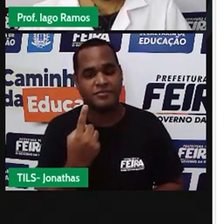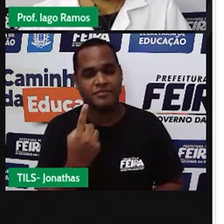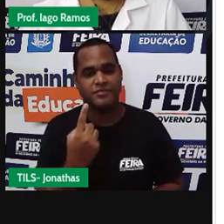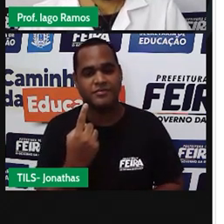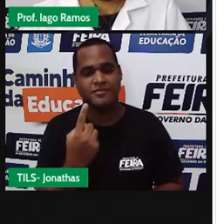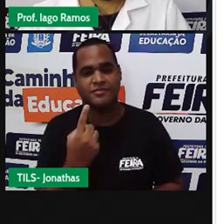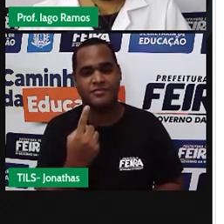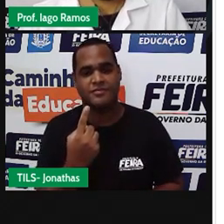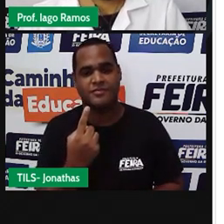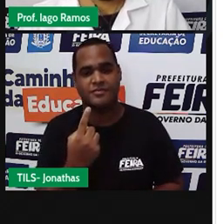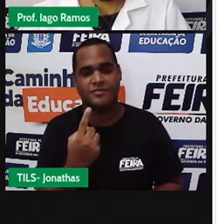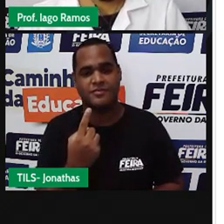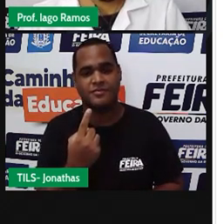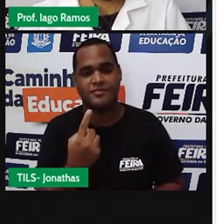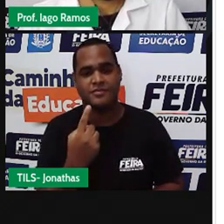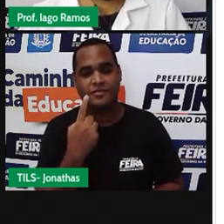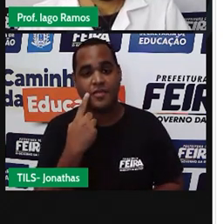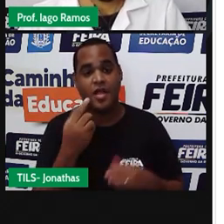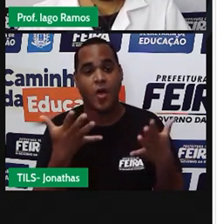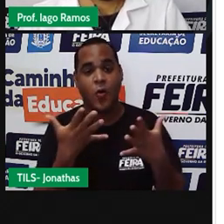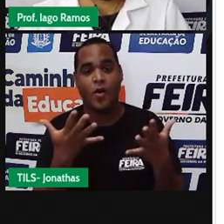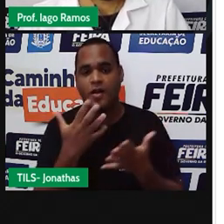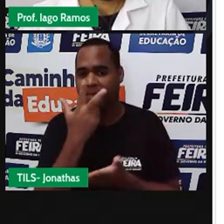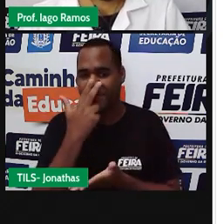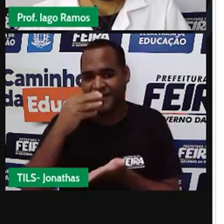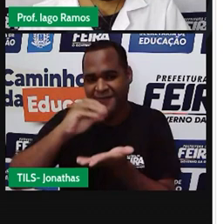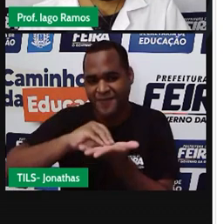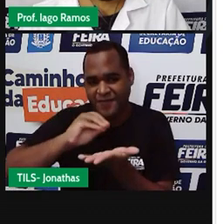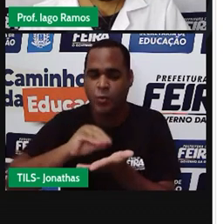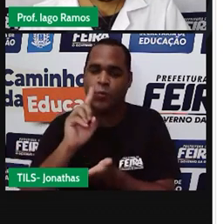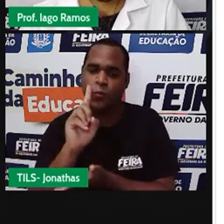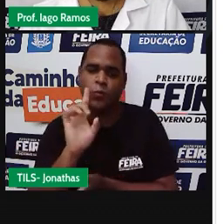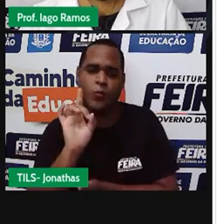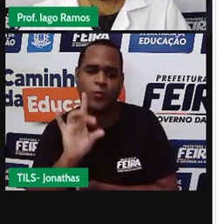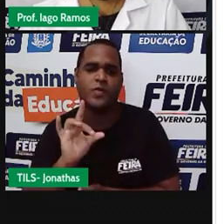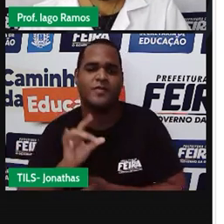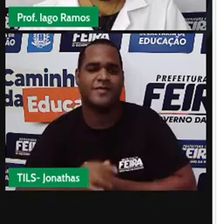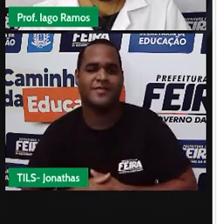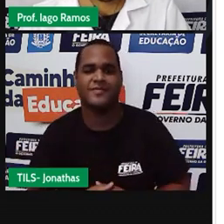parece que só falta uma fileirinha Que bacana